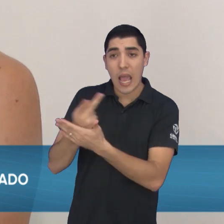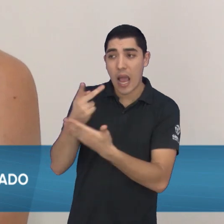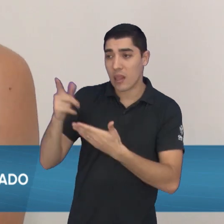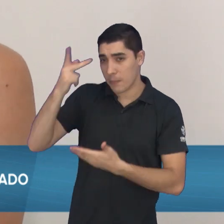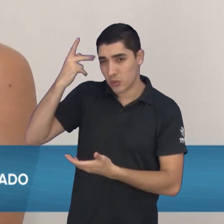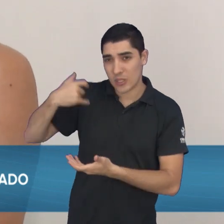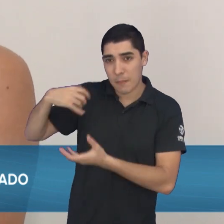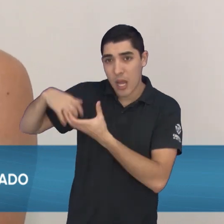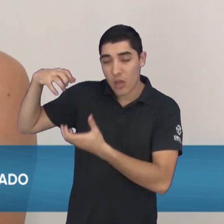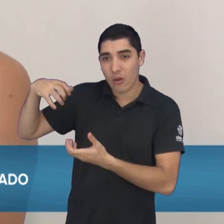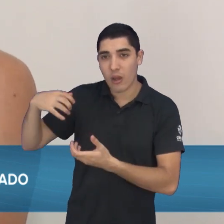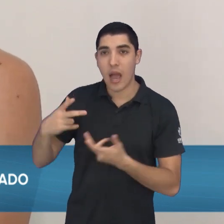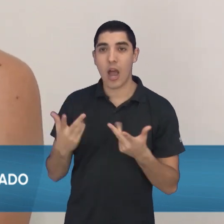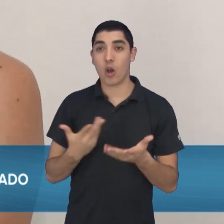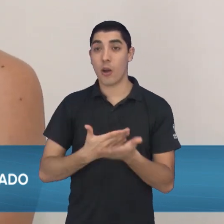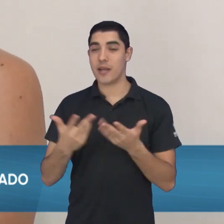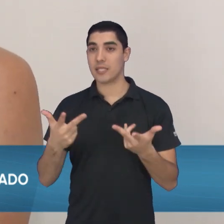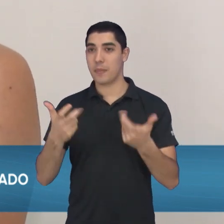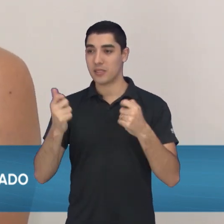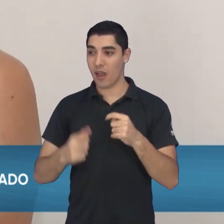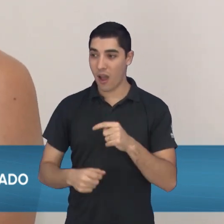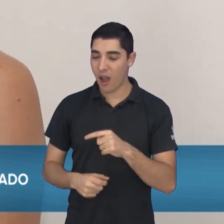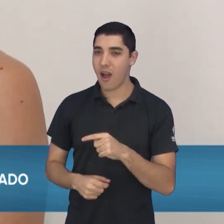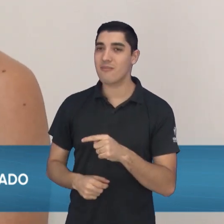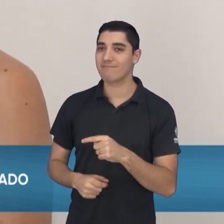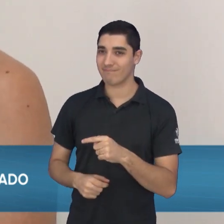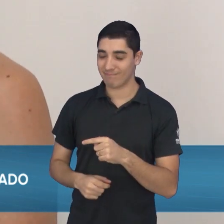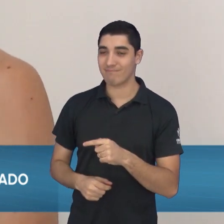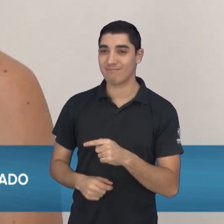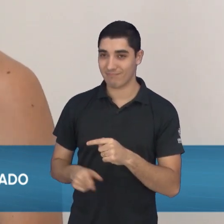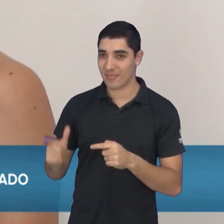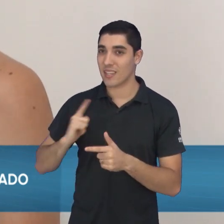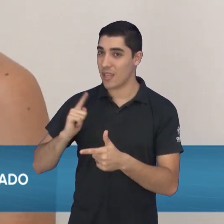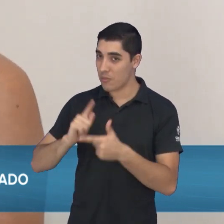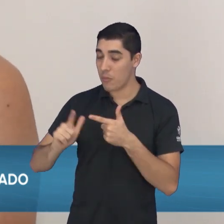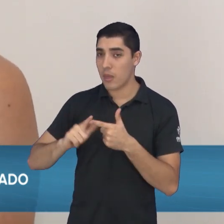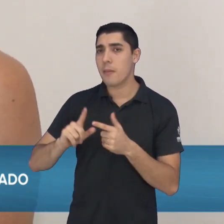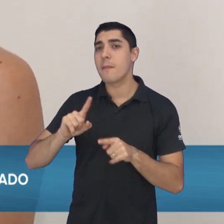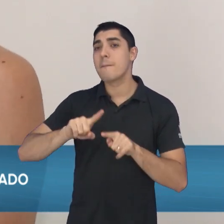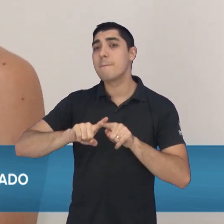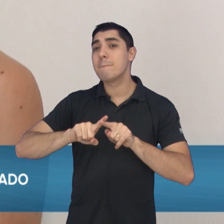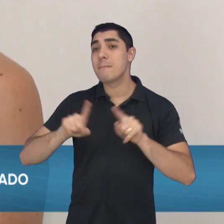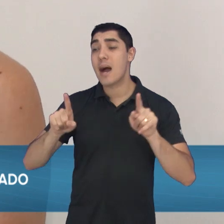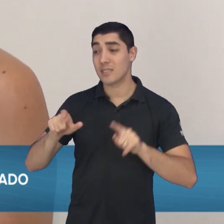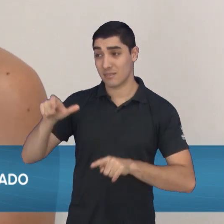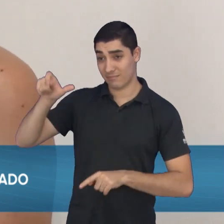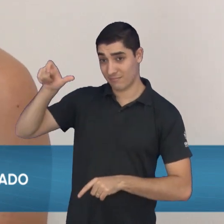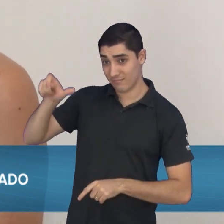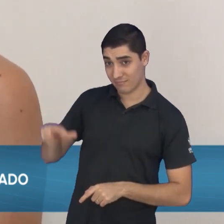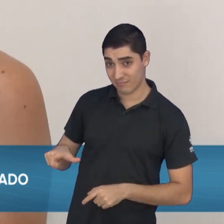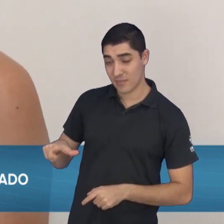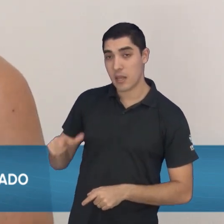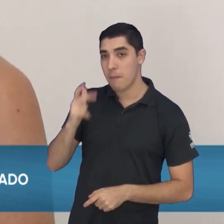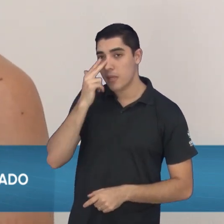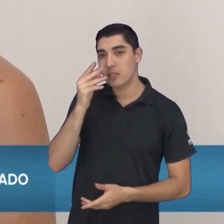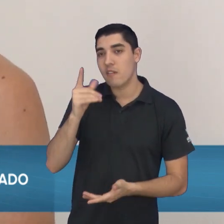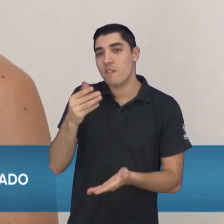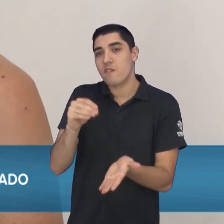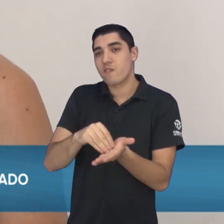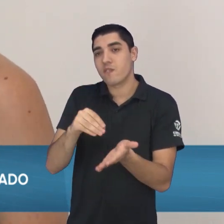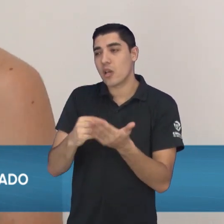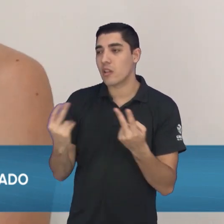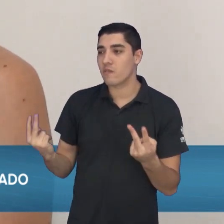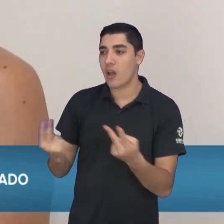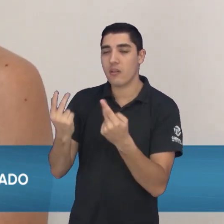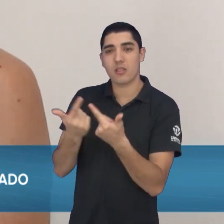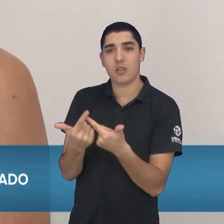perceber o trabalho invisível aí. E isso é um problema por quê? Porque isso vai gerando uma sobrecarga muito grande de não valorização, né? Então, assim,